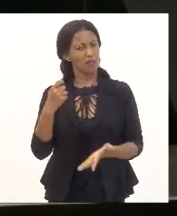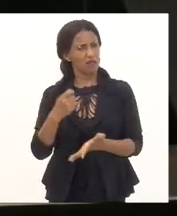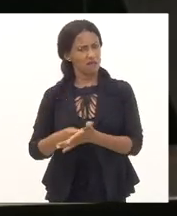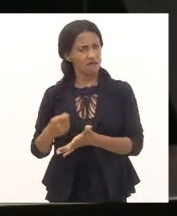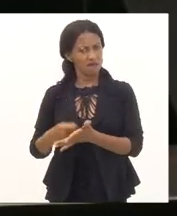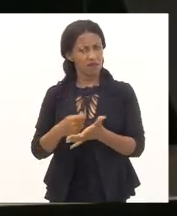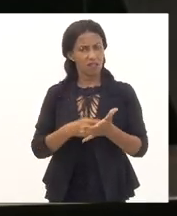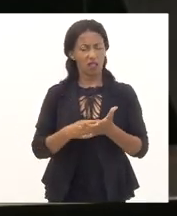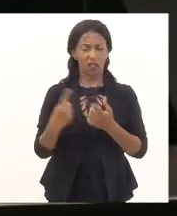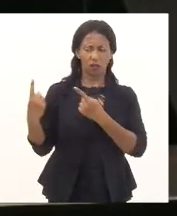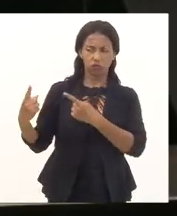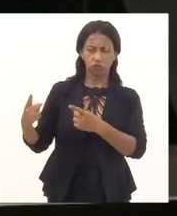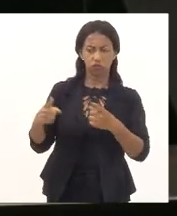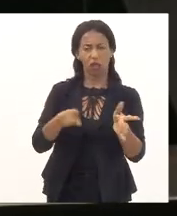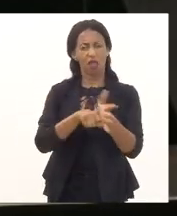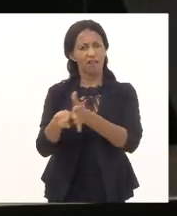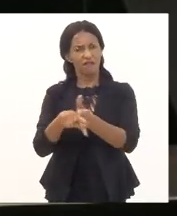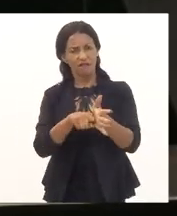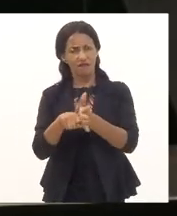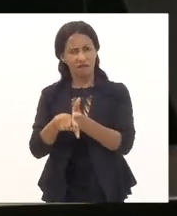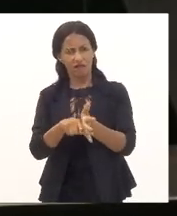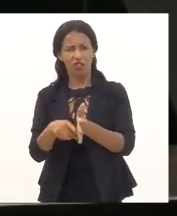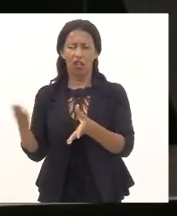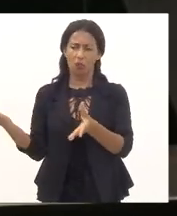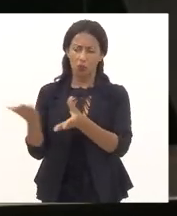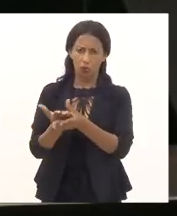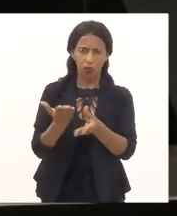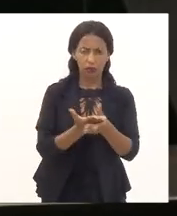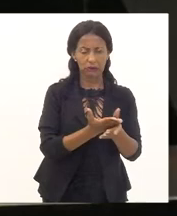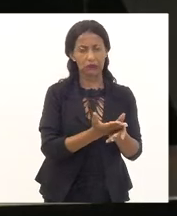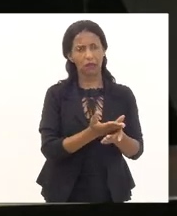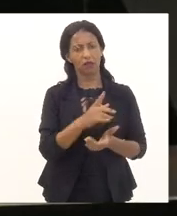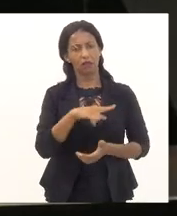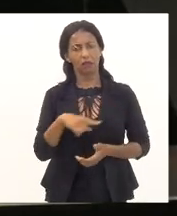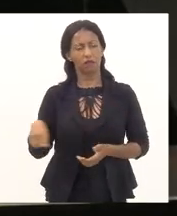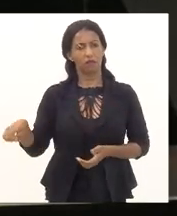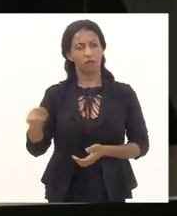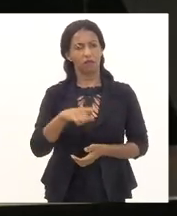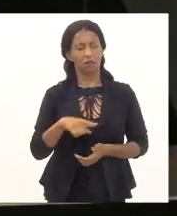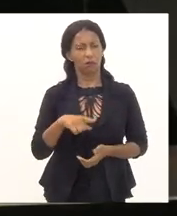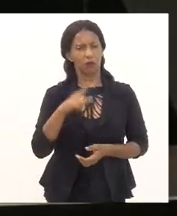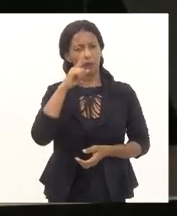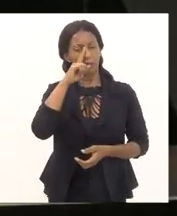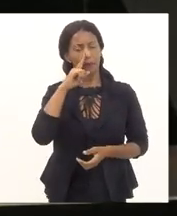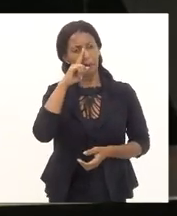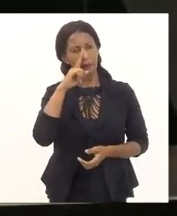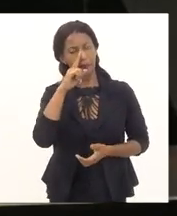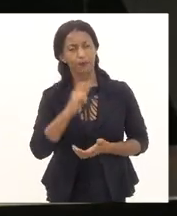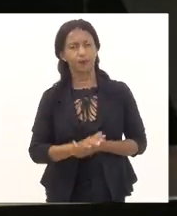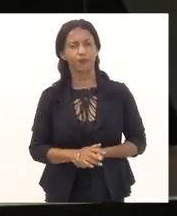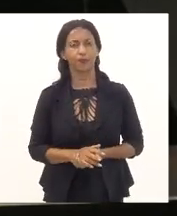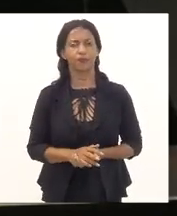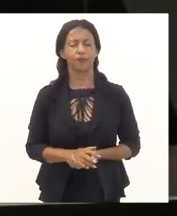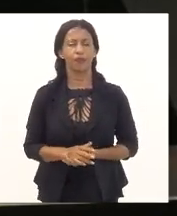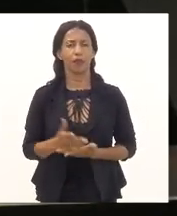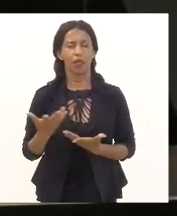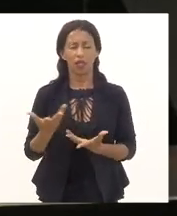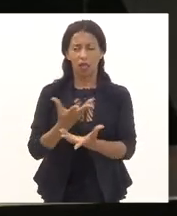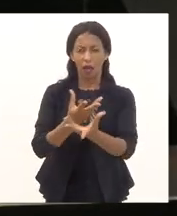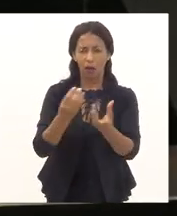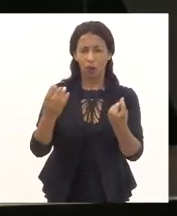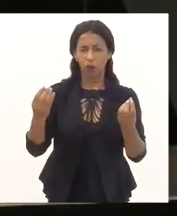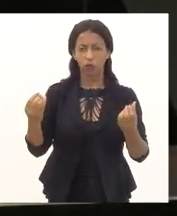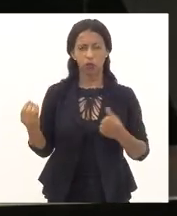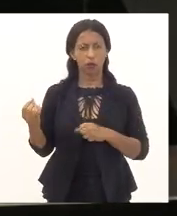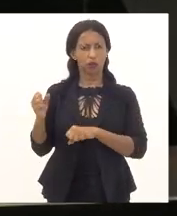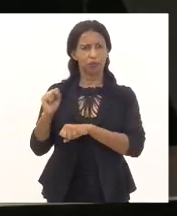enfrentada, combatida, investigada, processada pela sua periculosidade e que há muito